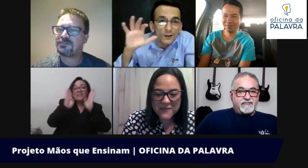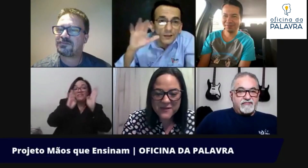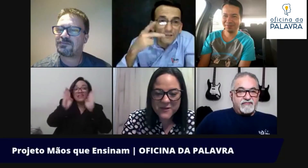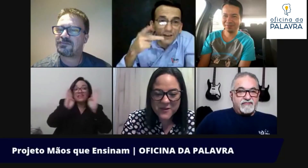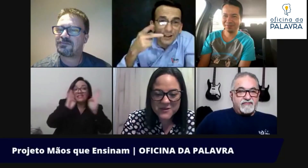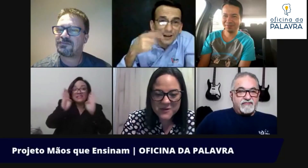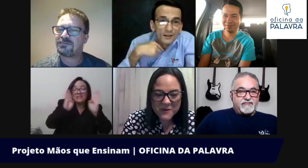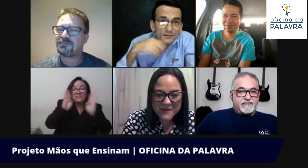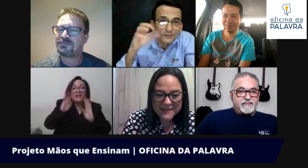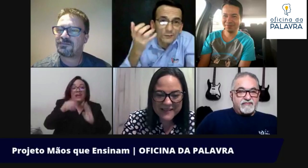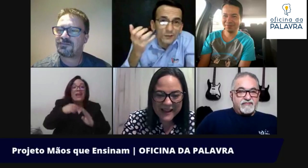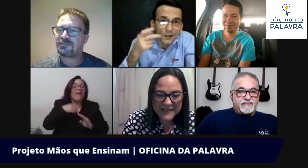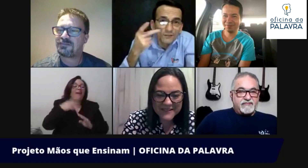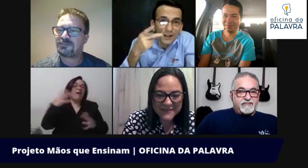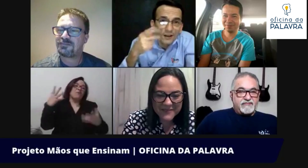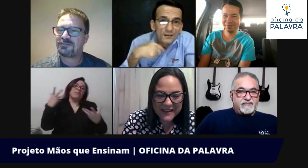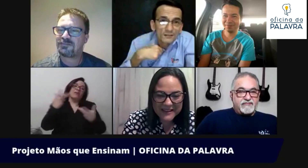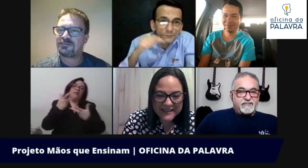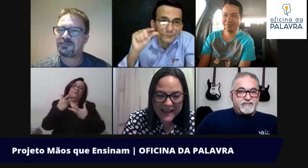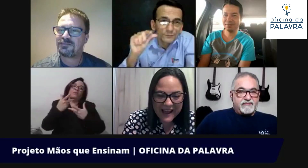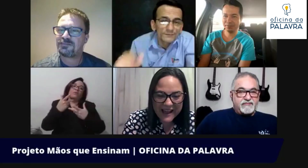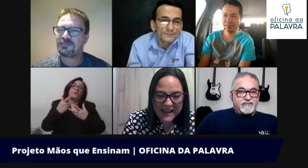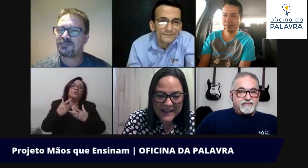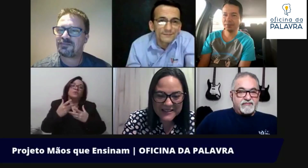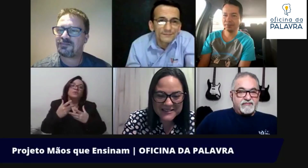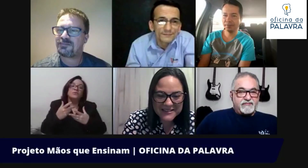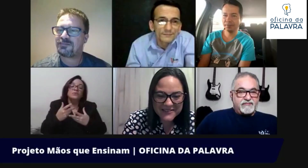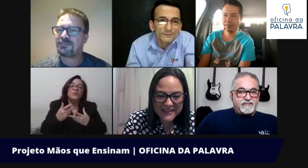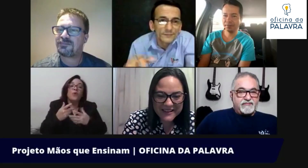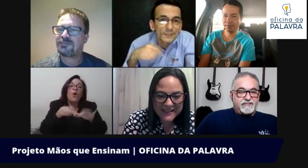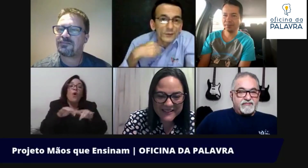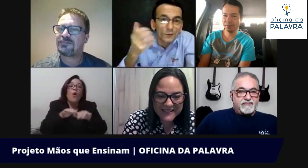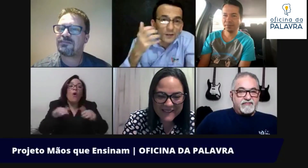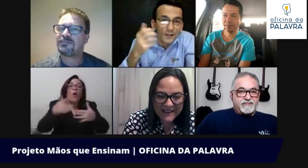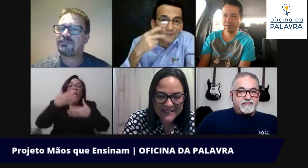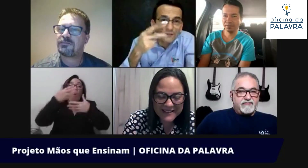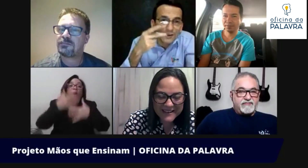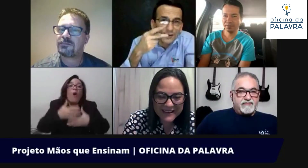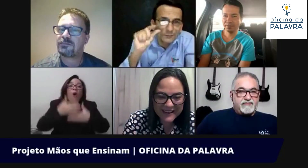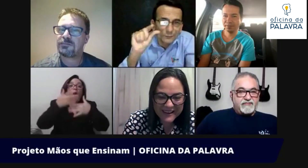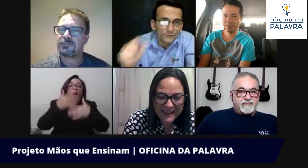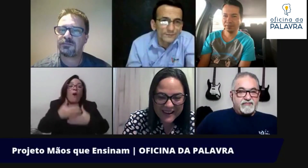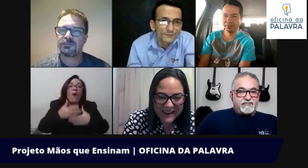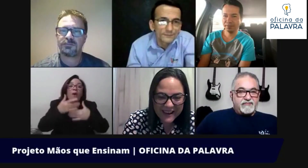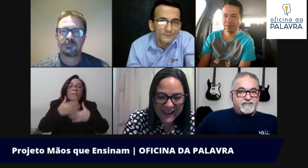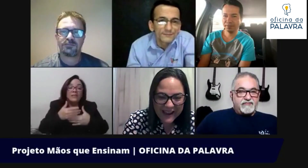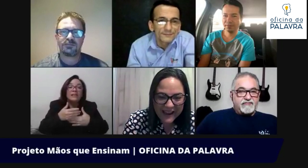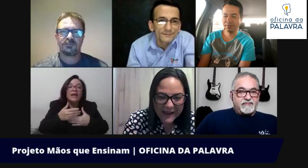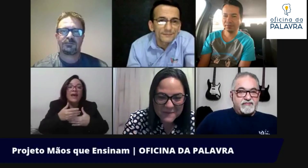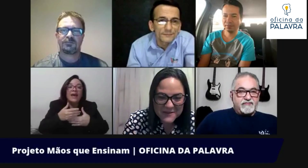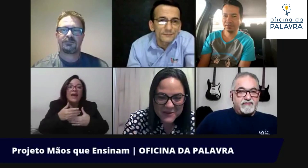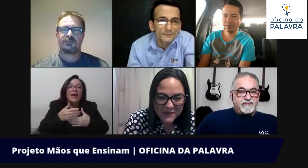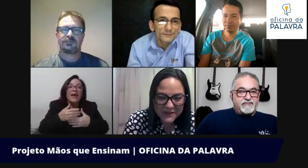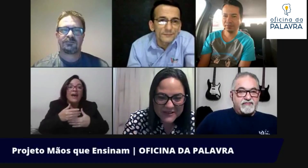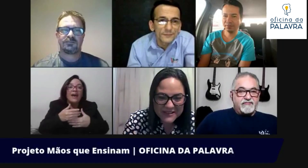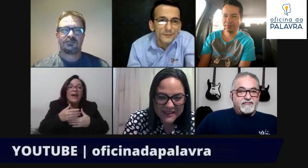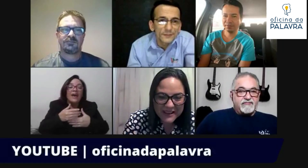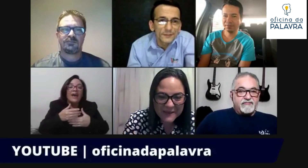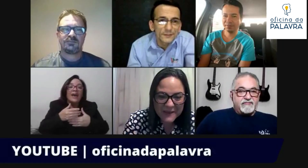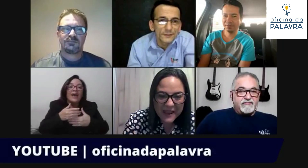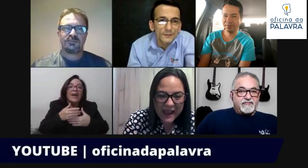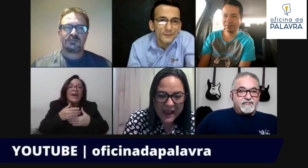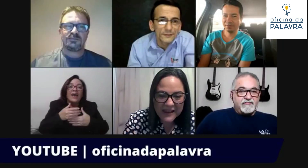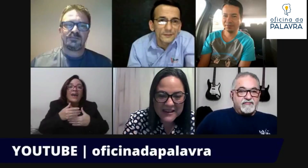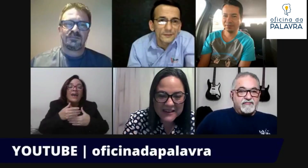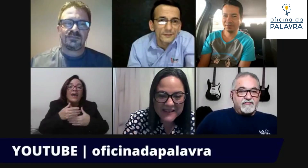Achei maravilhoso o comentário deixa eu ver o que eu acho aqui. A pessoa falou